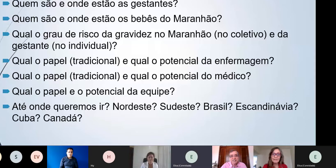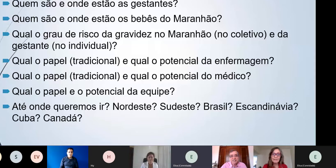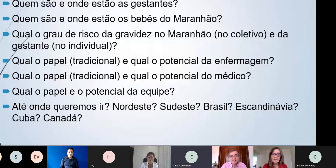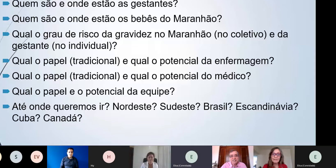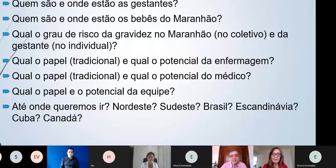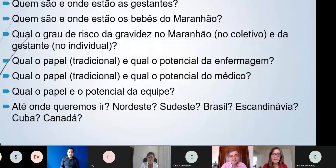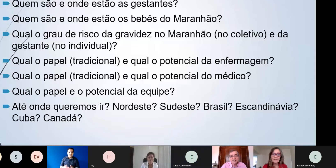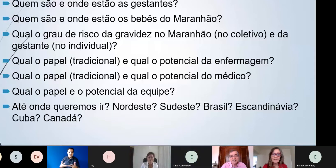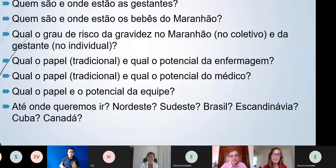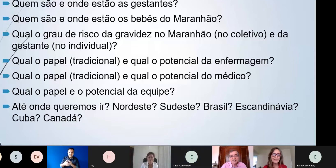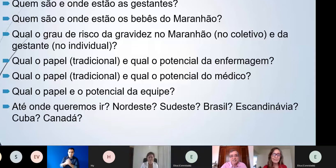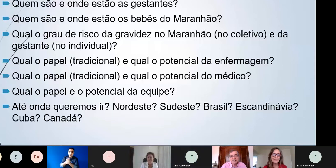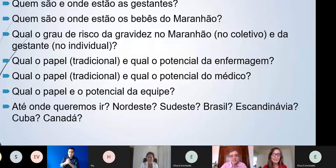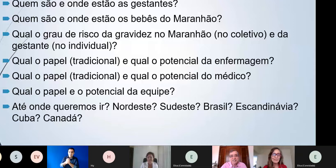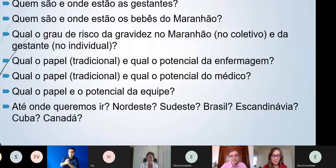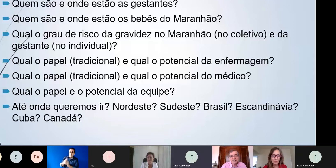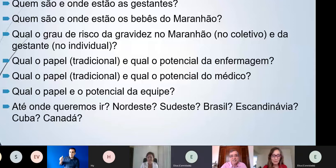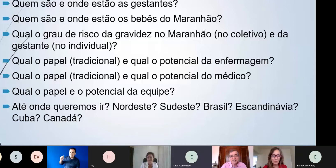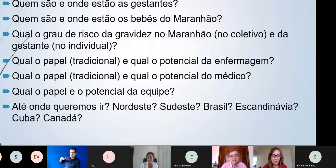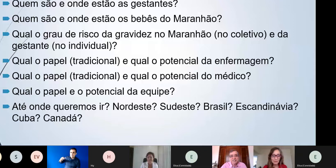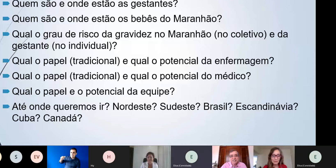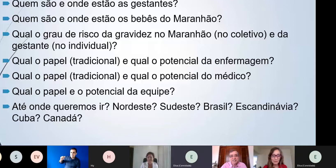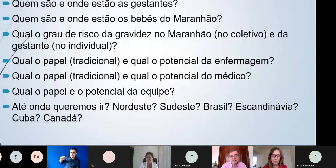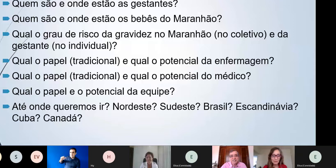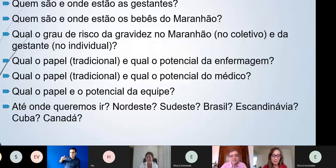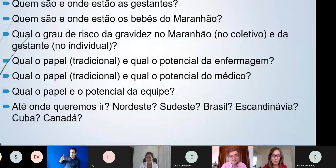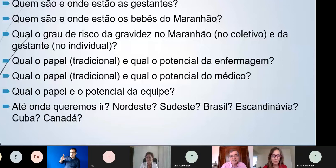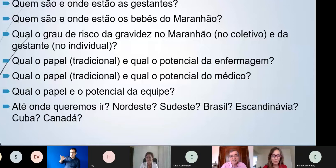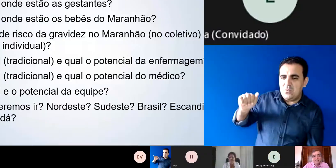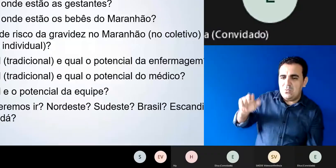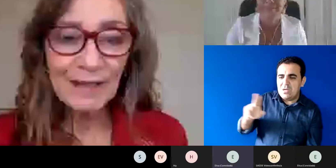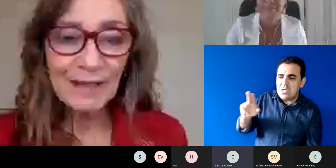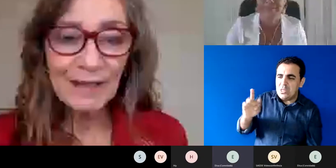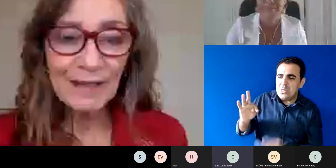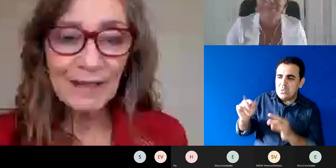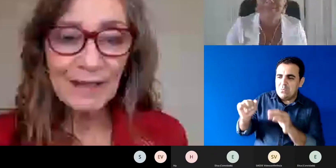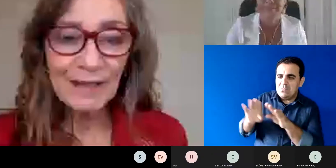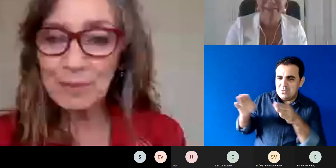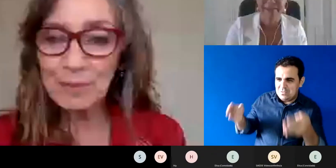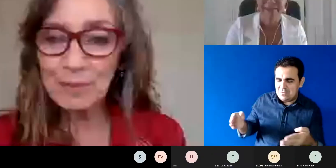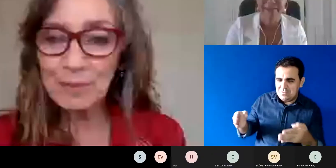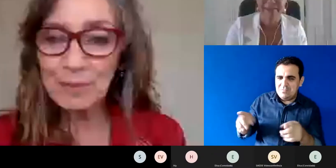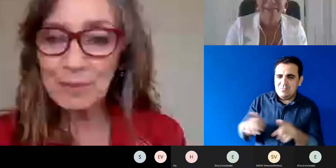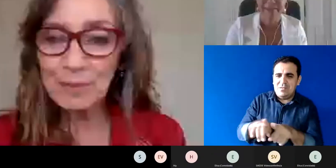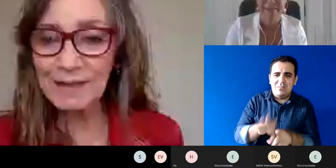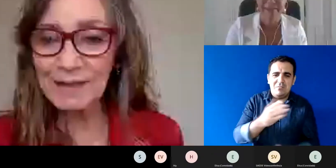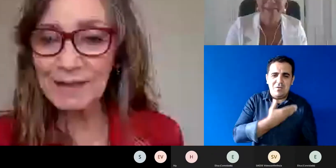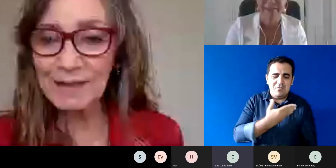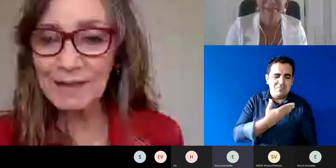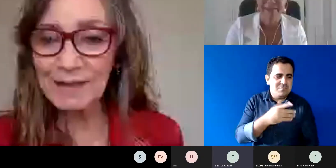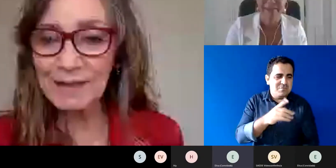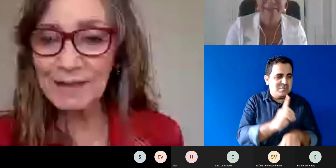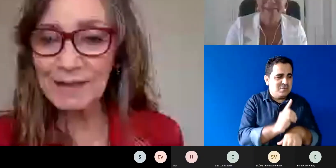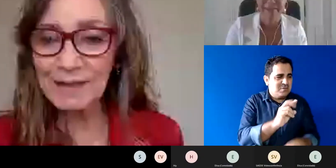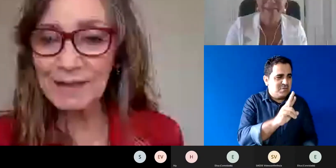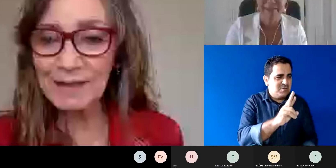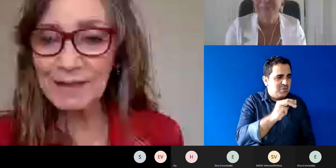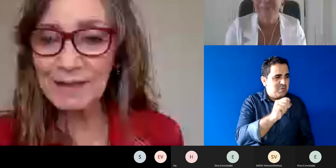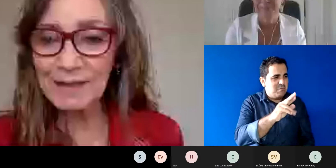Eu cumprimento a Ana Lúcia, em nome de toda a mesa, cumprimento o colega, doutor Marcos,